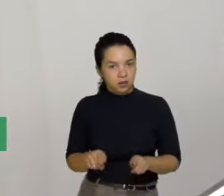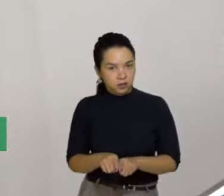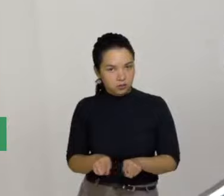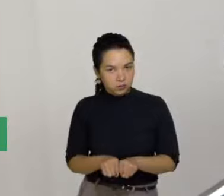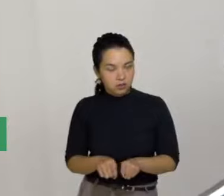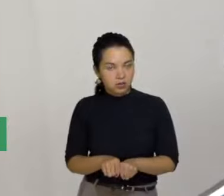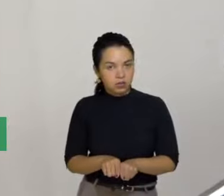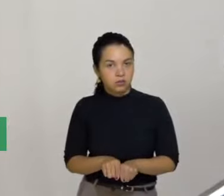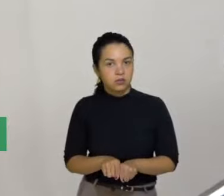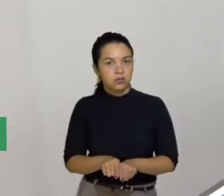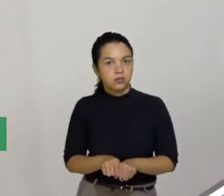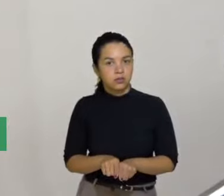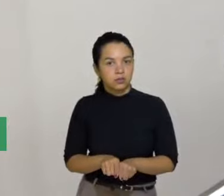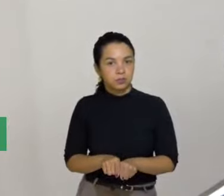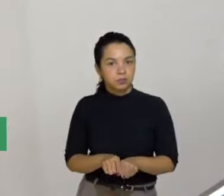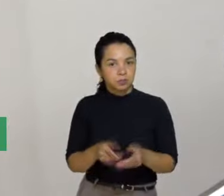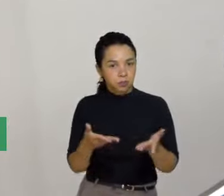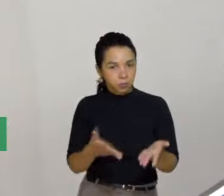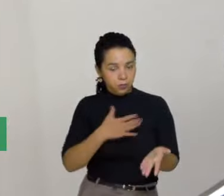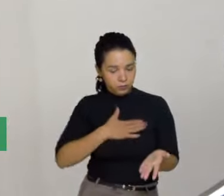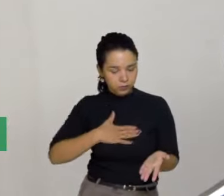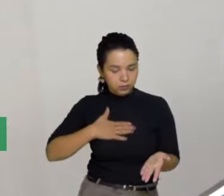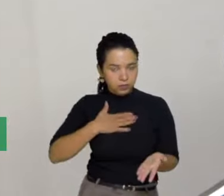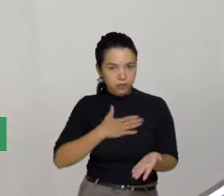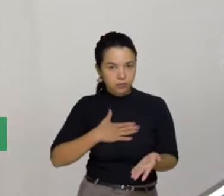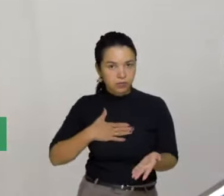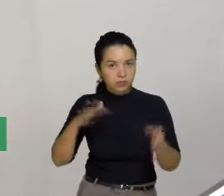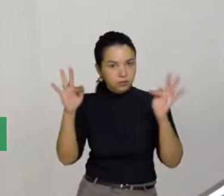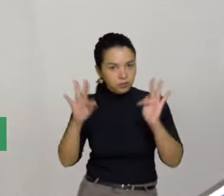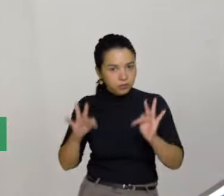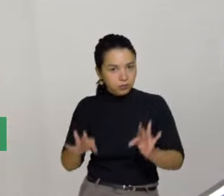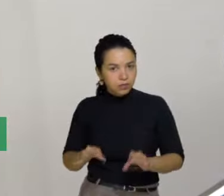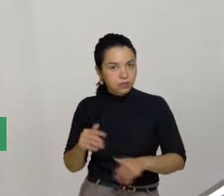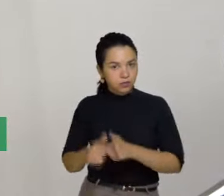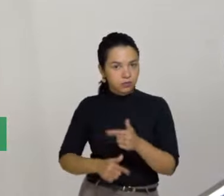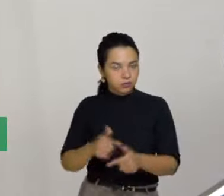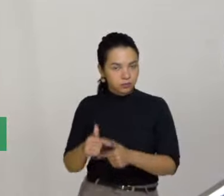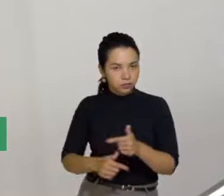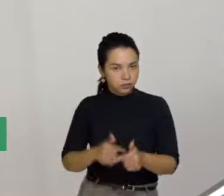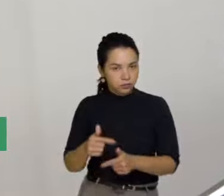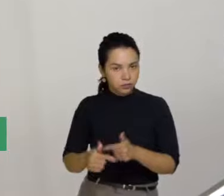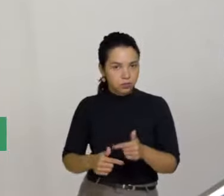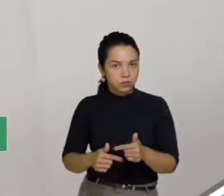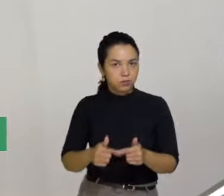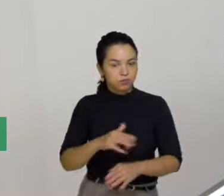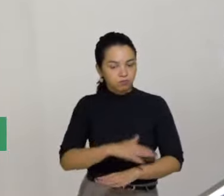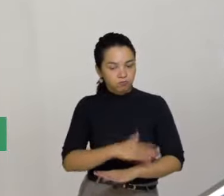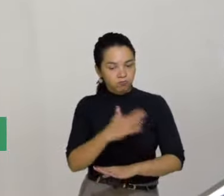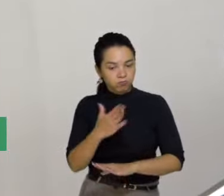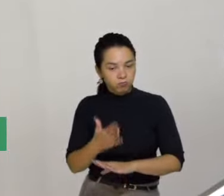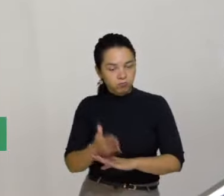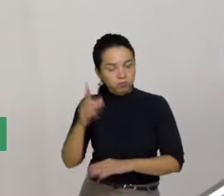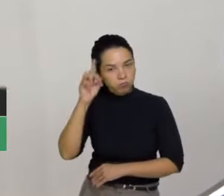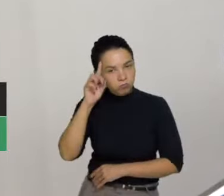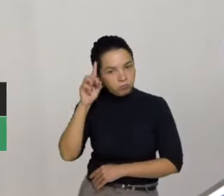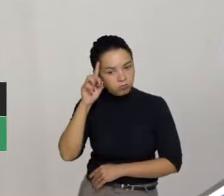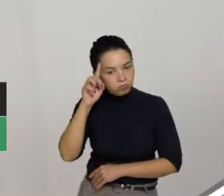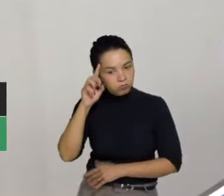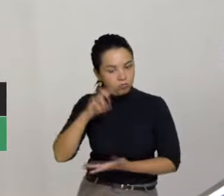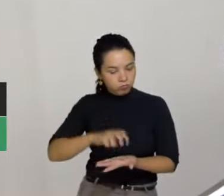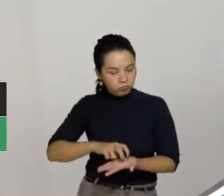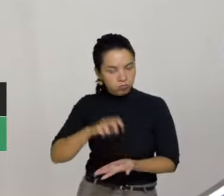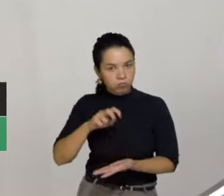Antídio, é o que nos satisfaz e que nos deixa felizes de estar aqui. O trabalho diuturnamente, que a gente acorda cedo, vai dormir tarde,